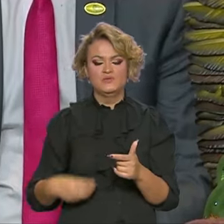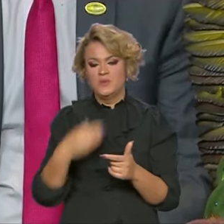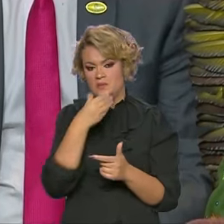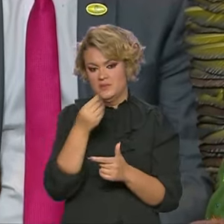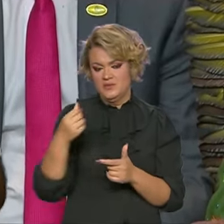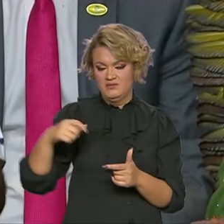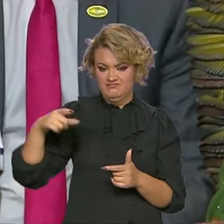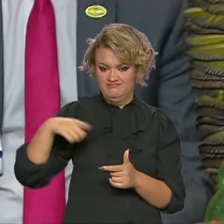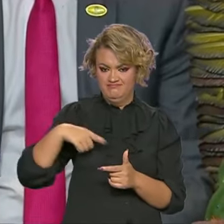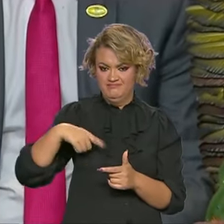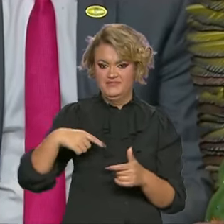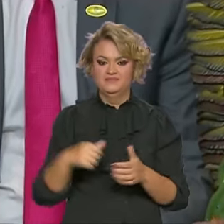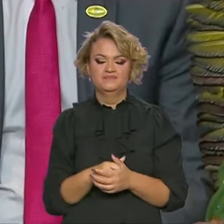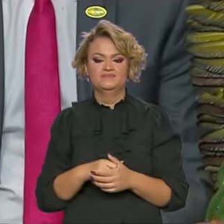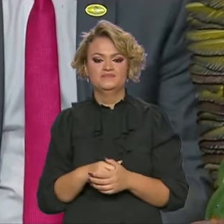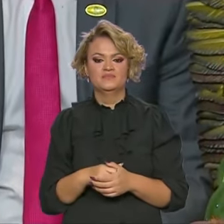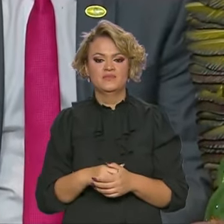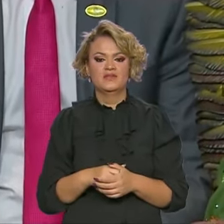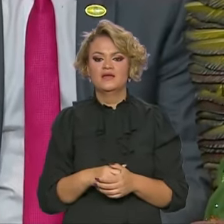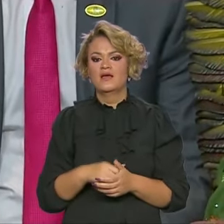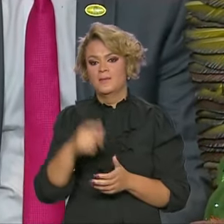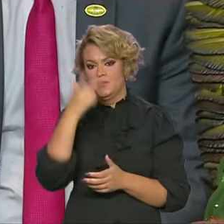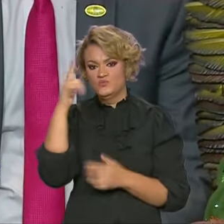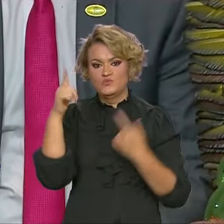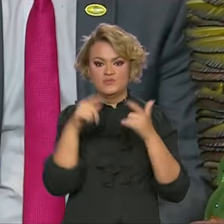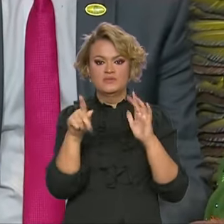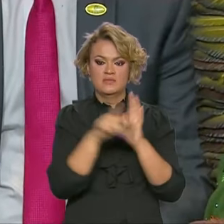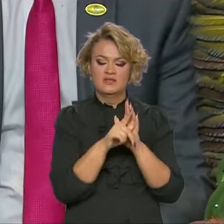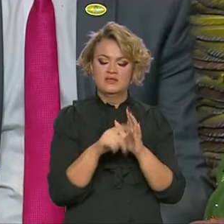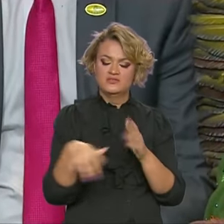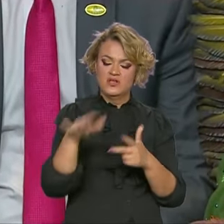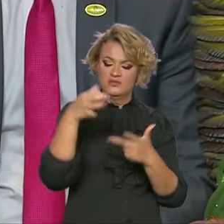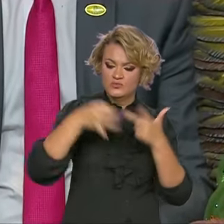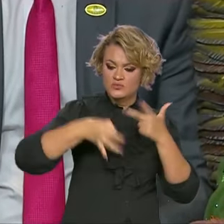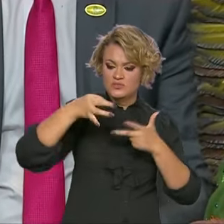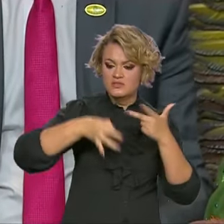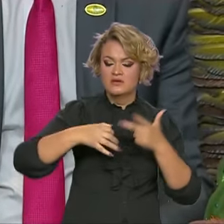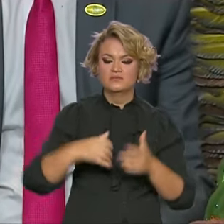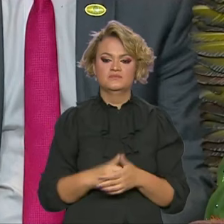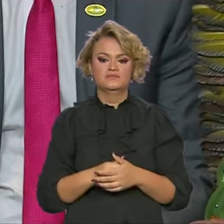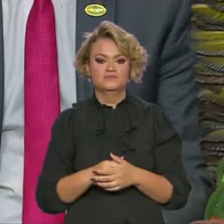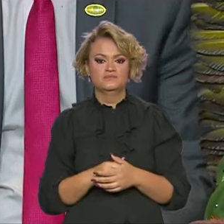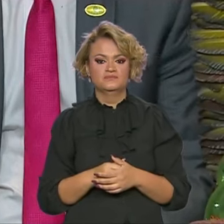ministros, excelentíssimos senhores e senhoras integrantes do Poder Judiciário,